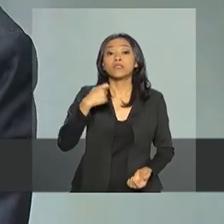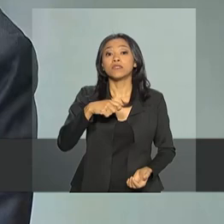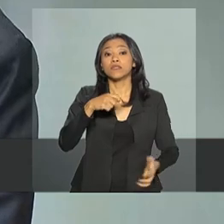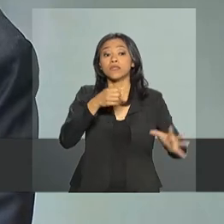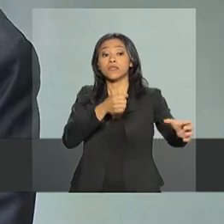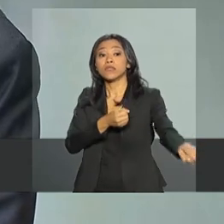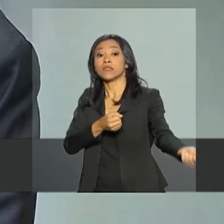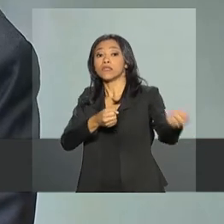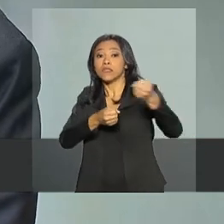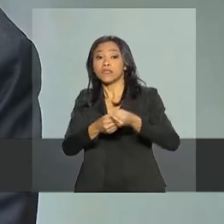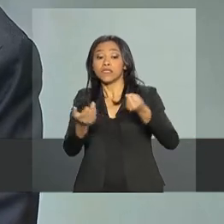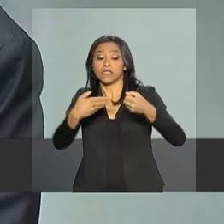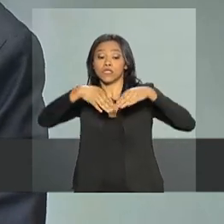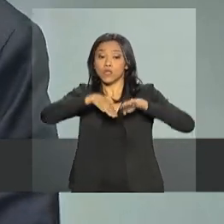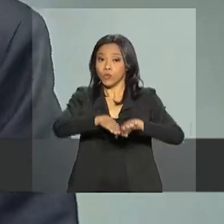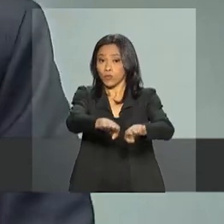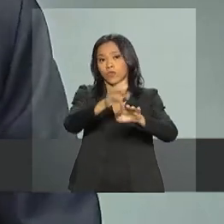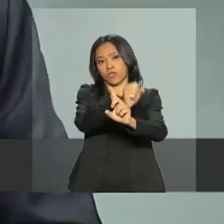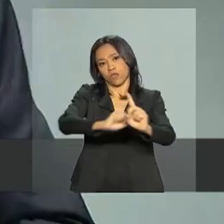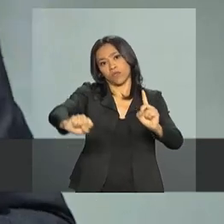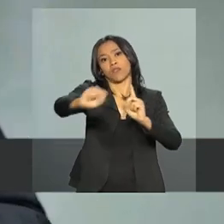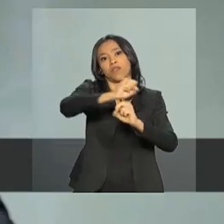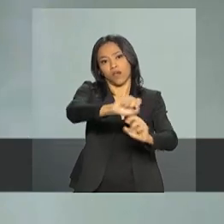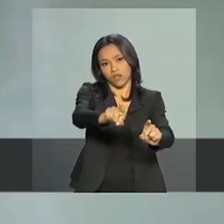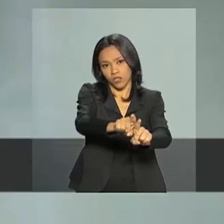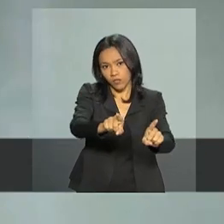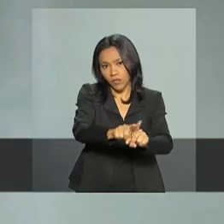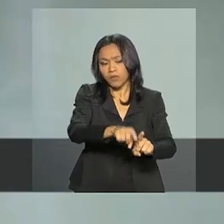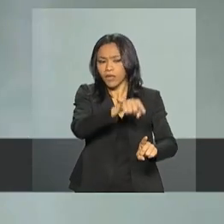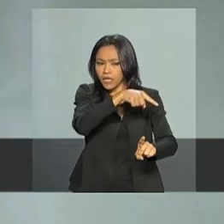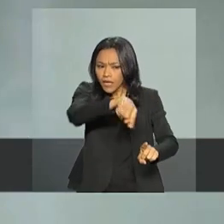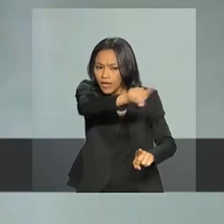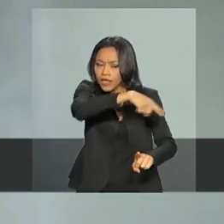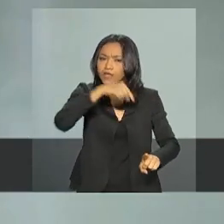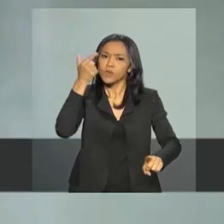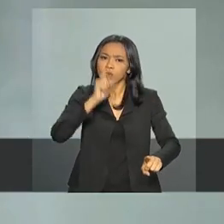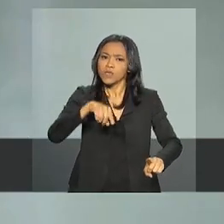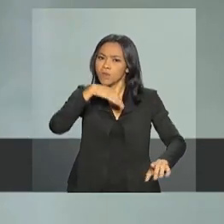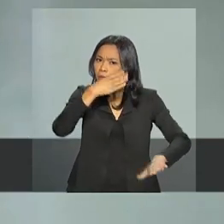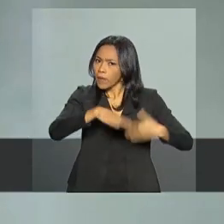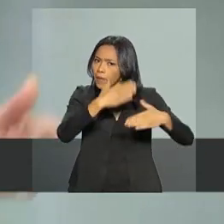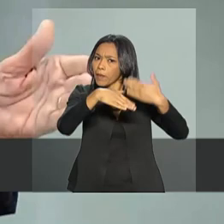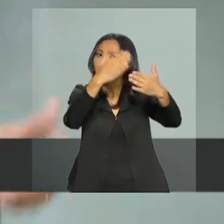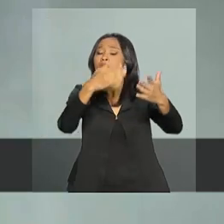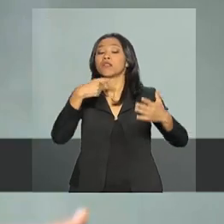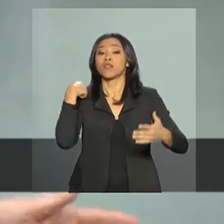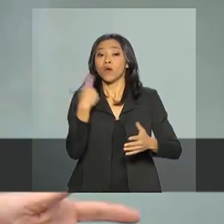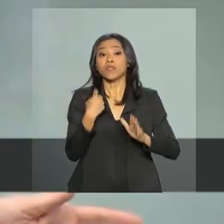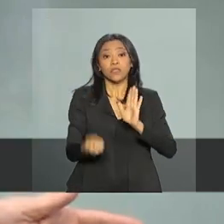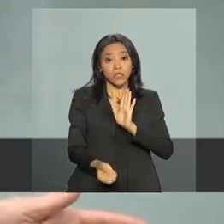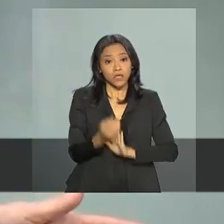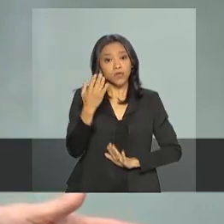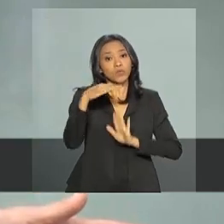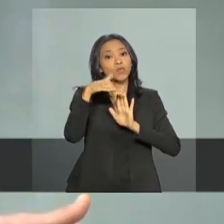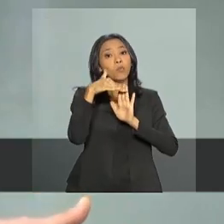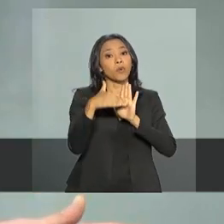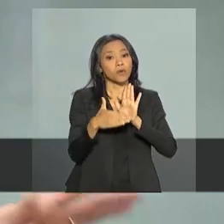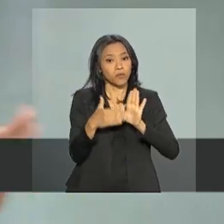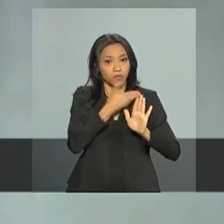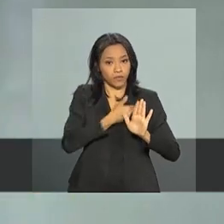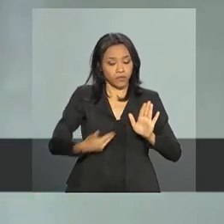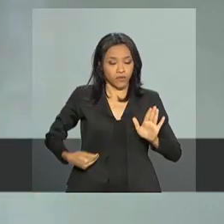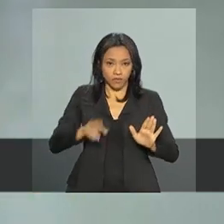incluí-los socialmente, é preciso fazê-los progredir, nós criamos um programa chamado Progredir, que